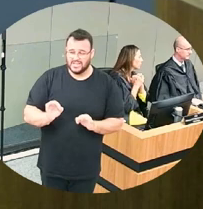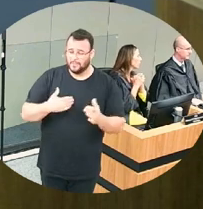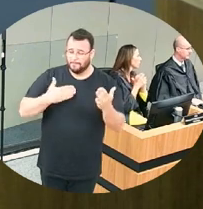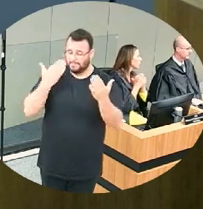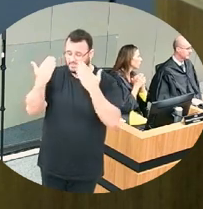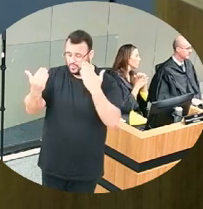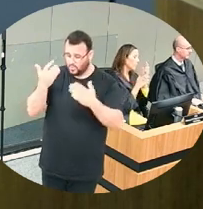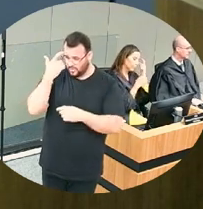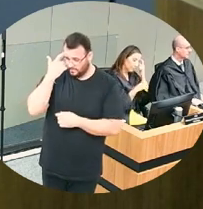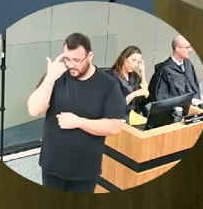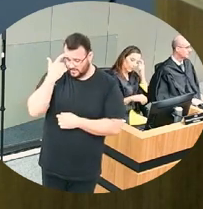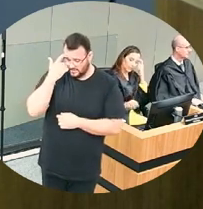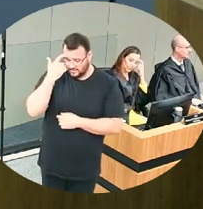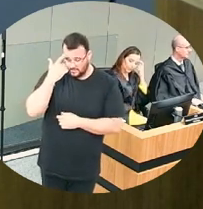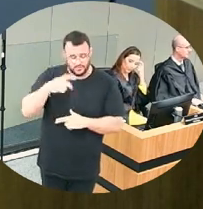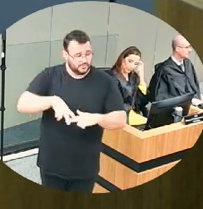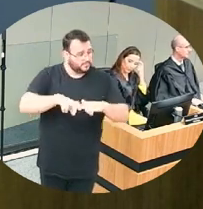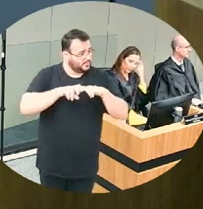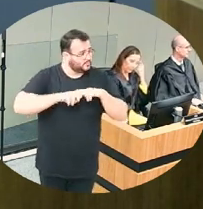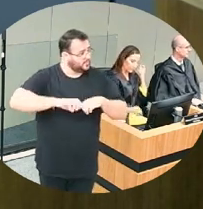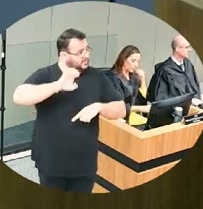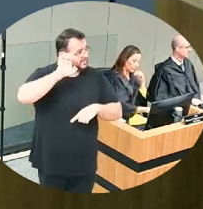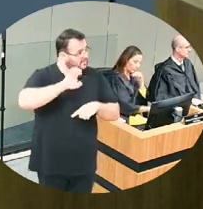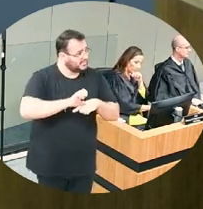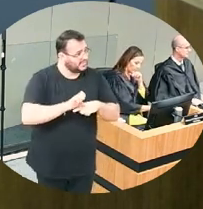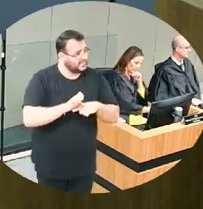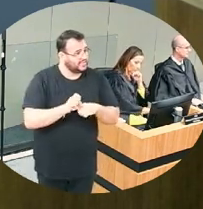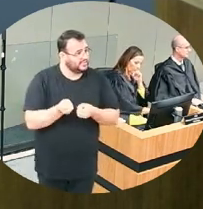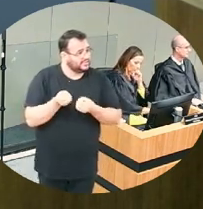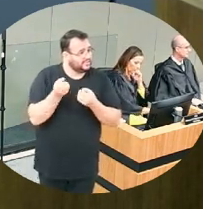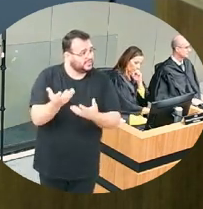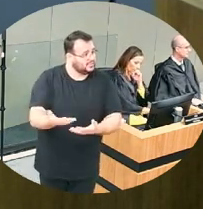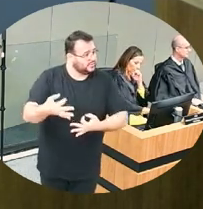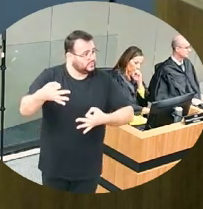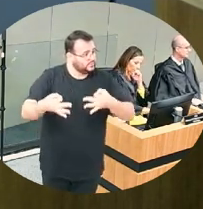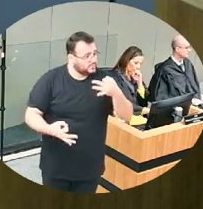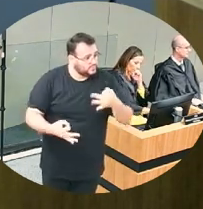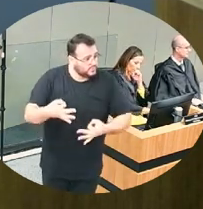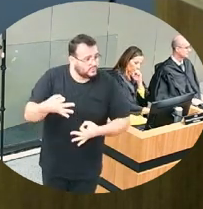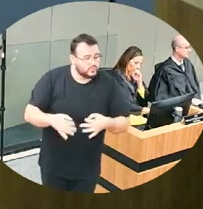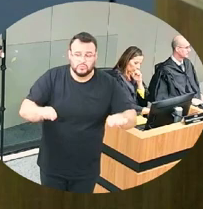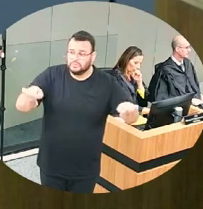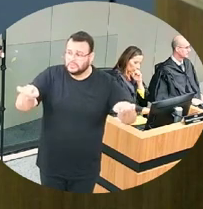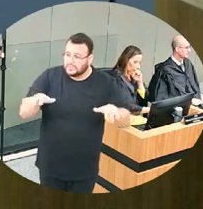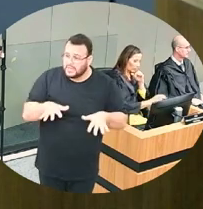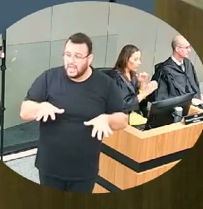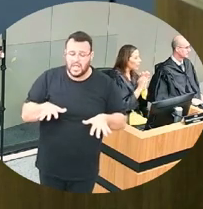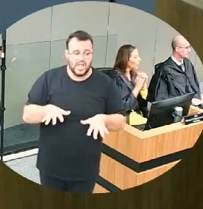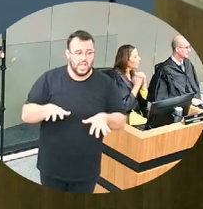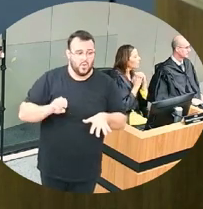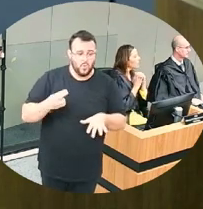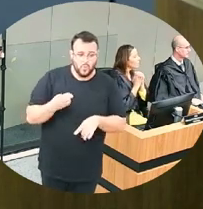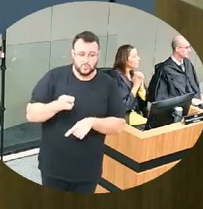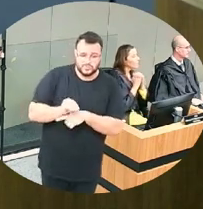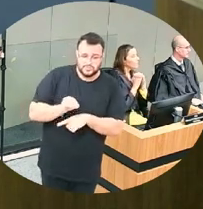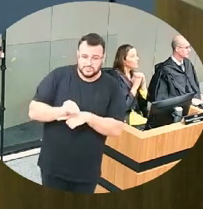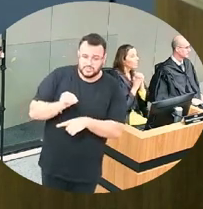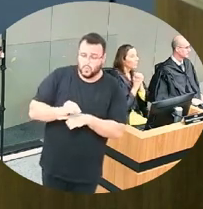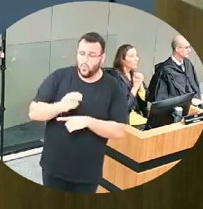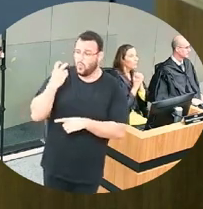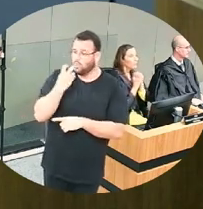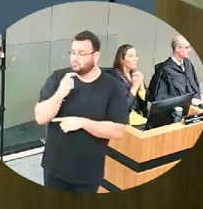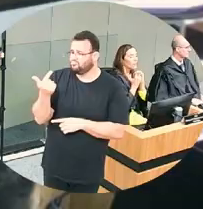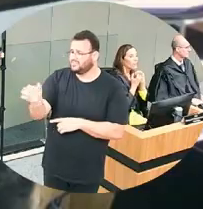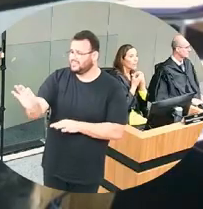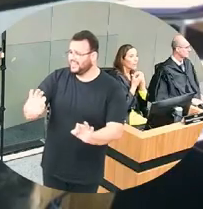psicológicas pelo nosso estado de poder atender o jurisdicionado fazer uma audiência umaação oral ou cumprir um prazo